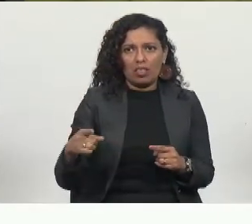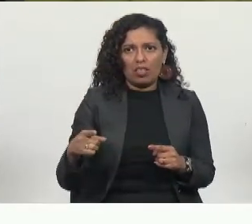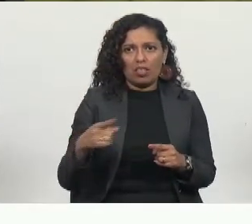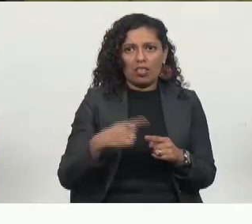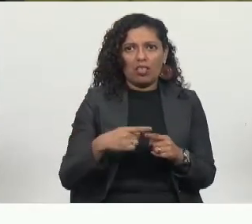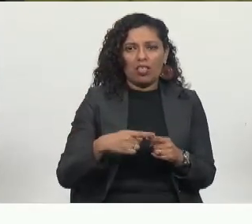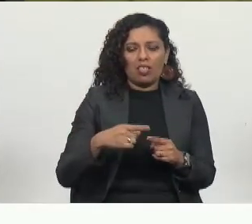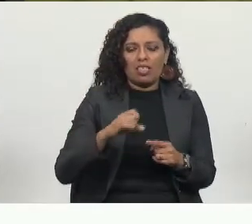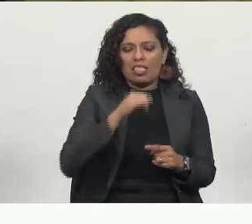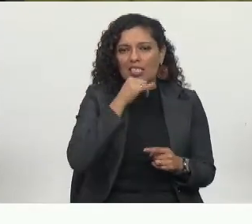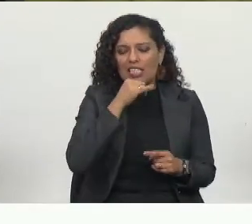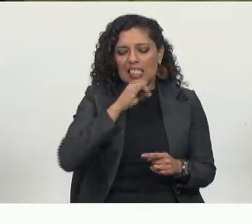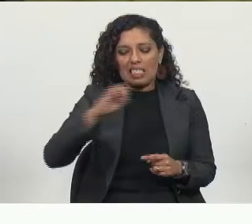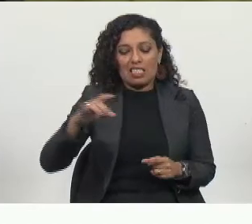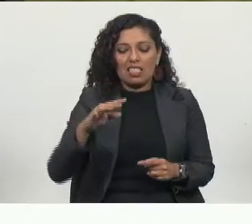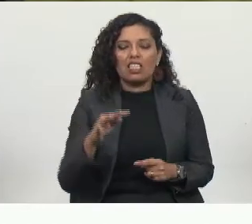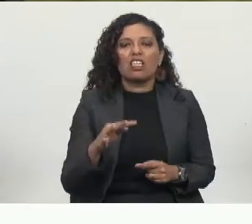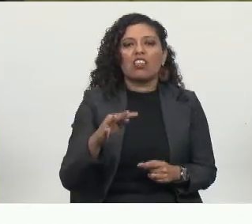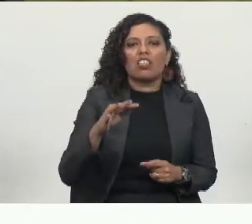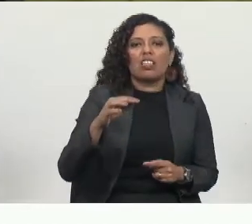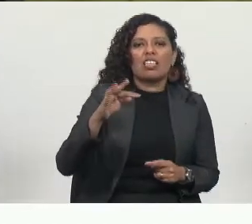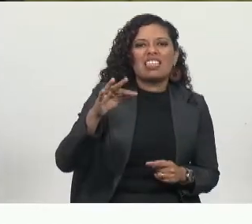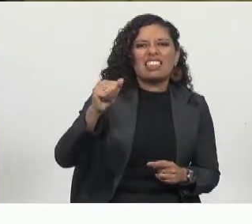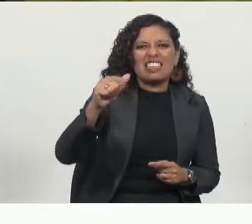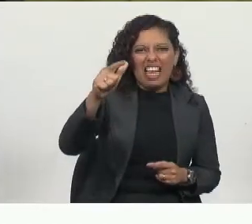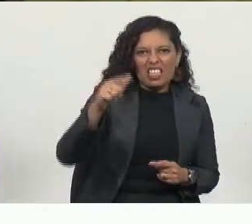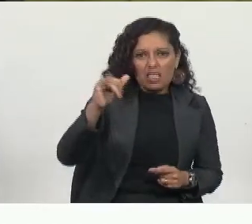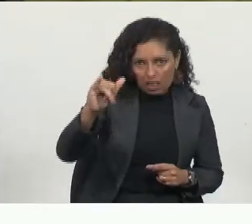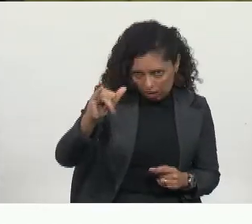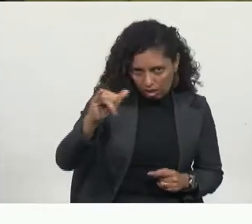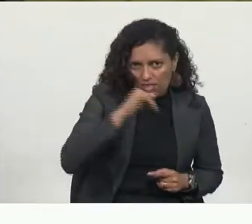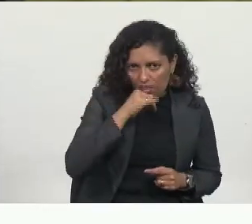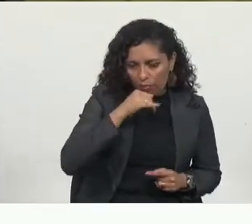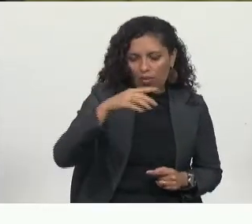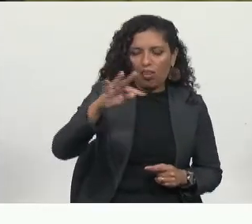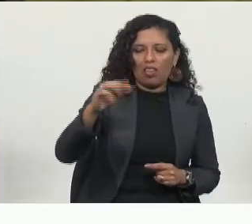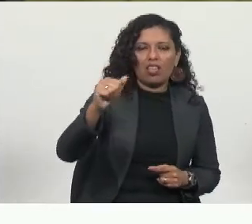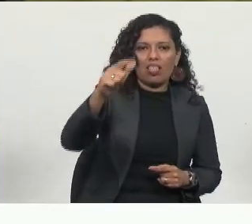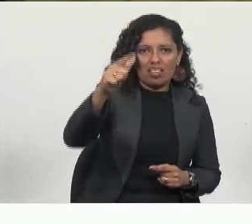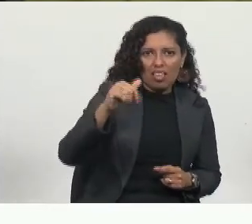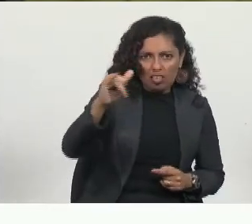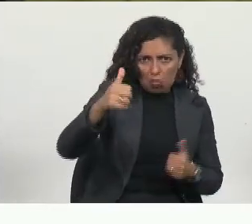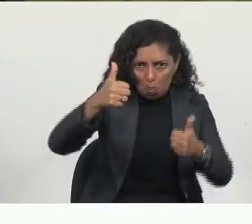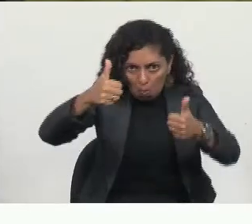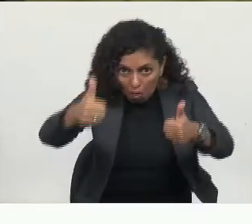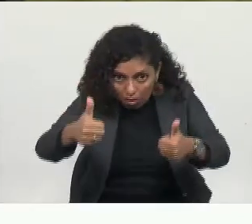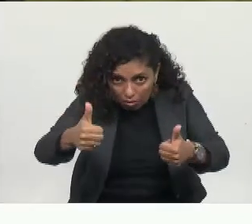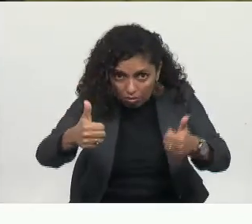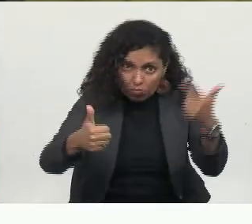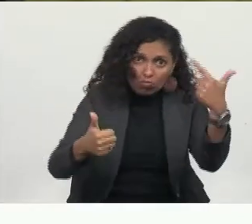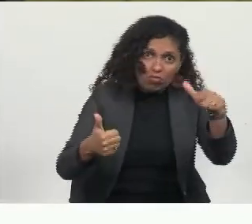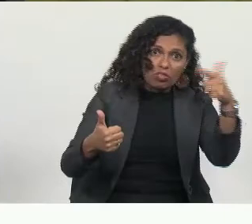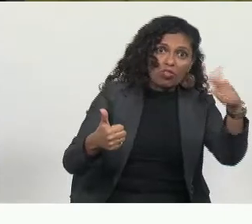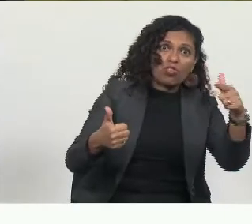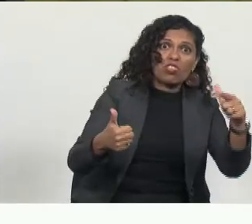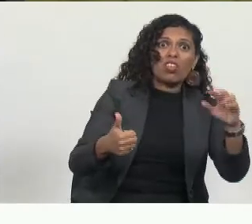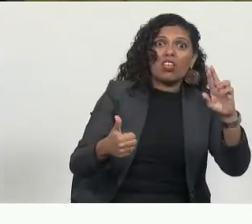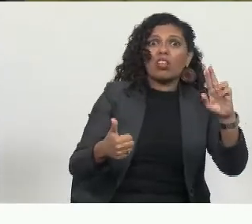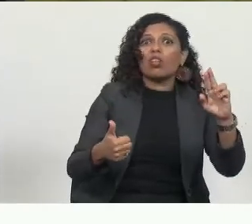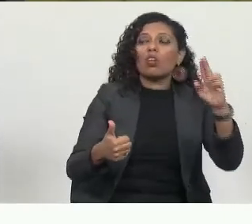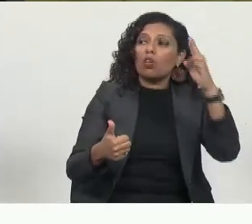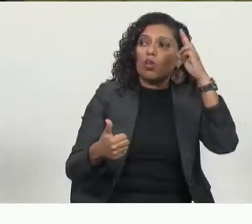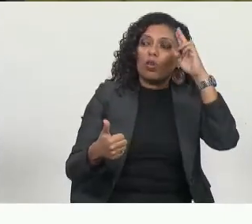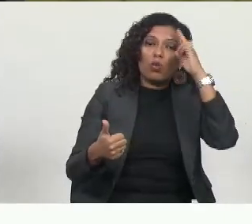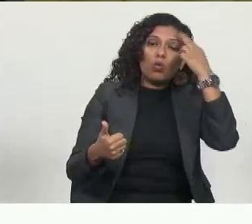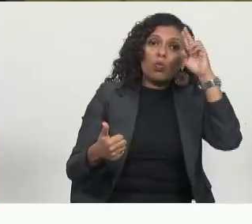Uber, né? Se a polícia funcionasse bem, não existiria. Então, você acaba fazendo existir determinadas outras coisas porque as